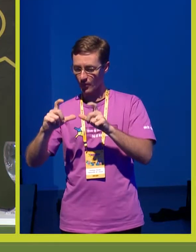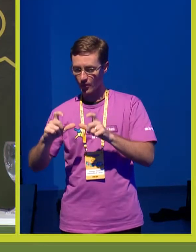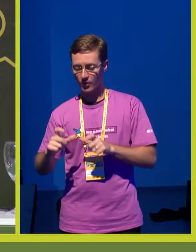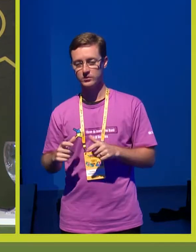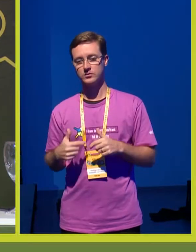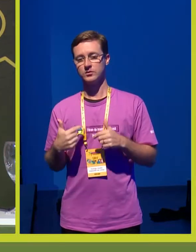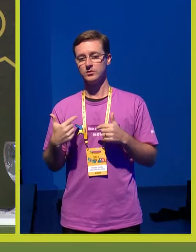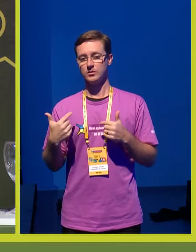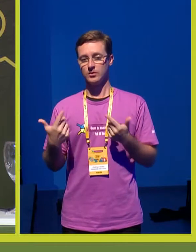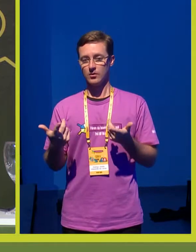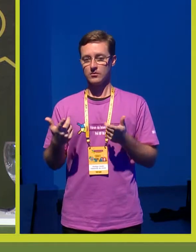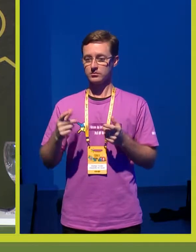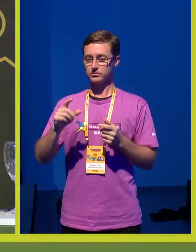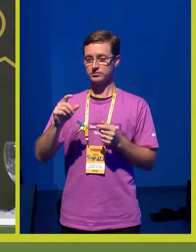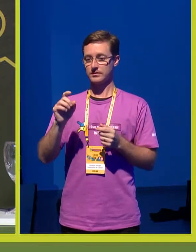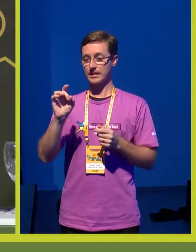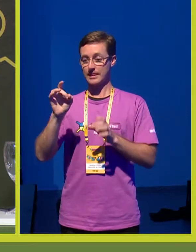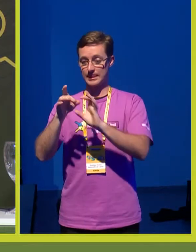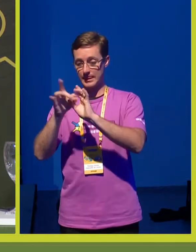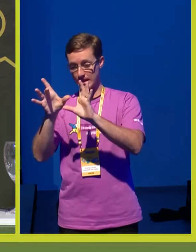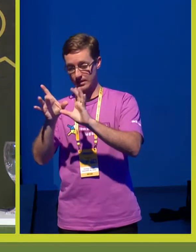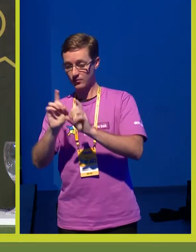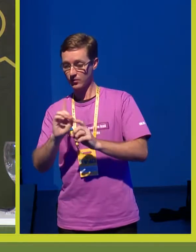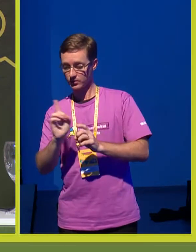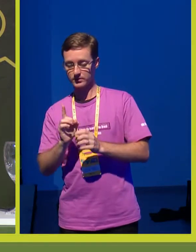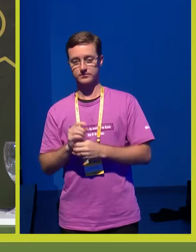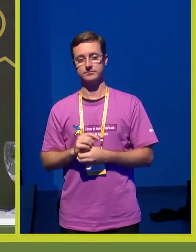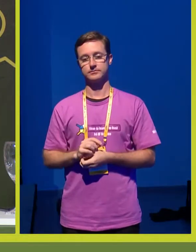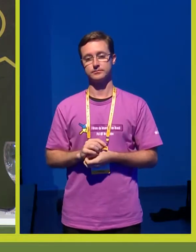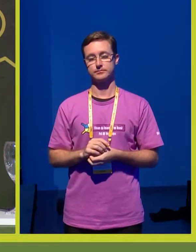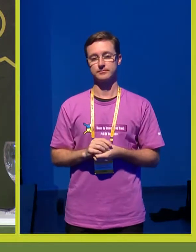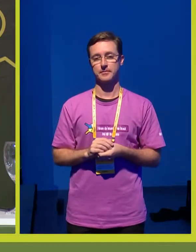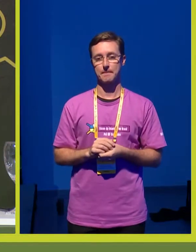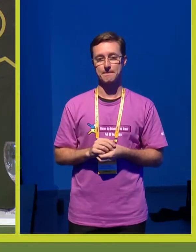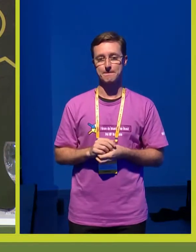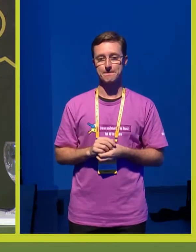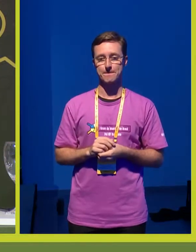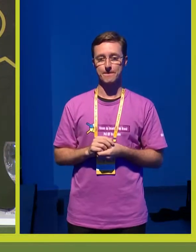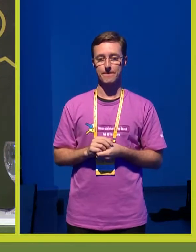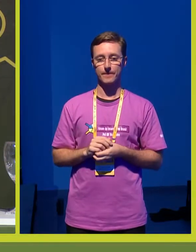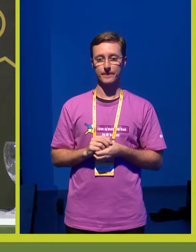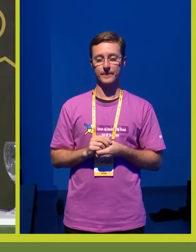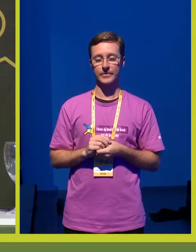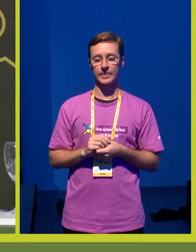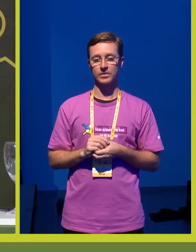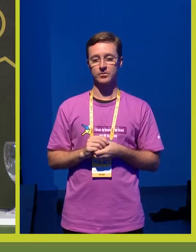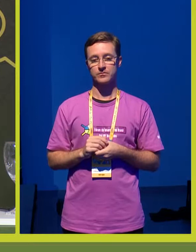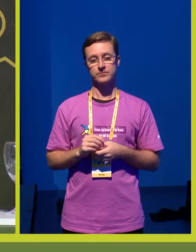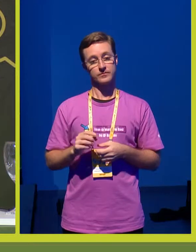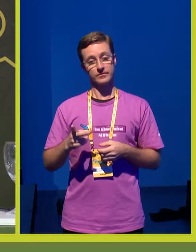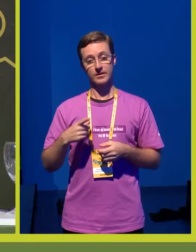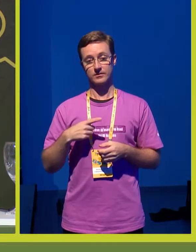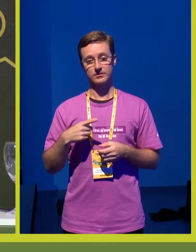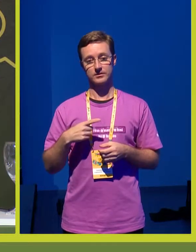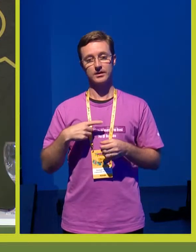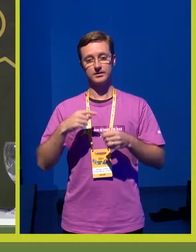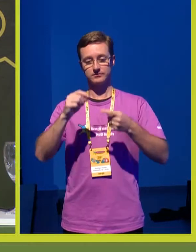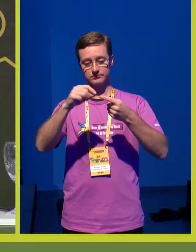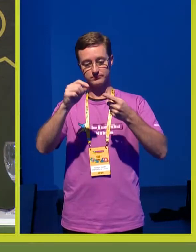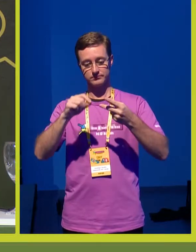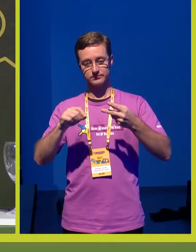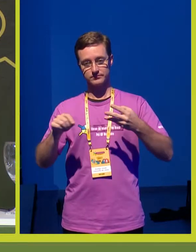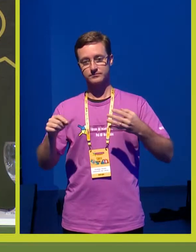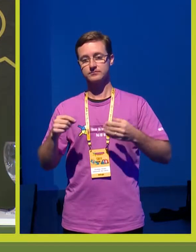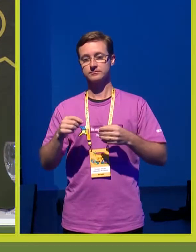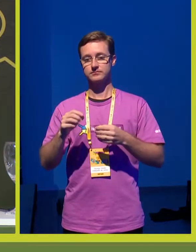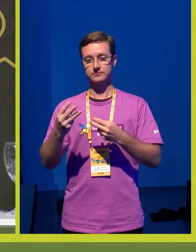chave o número da chave para confirmar que de fato aquele número tem aquela chave pública e aí isso é um mecanismo de autenticação para você ter certeza